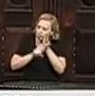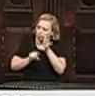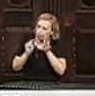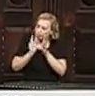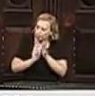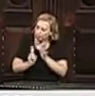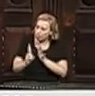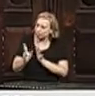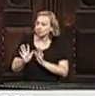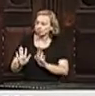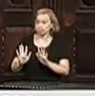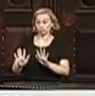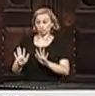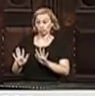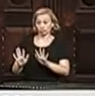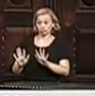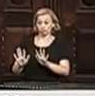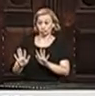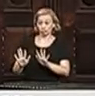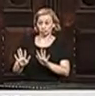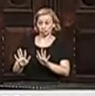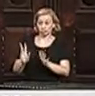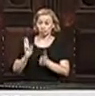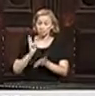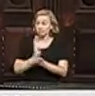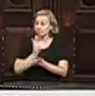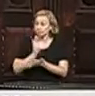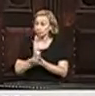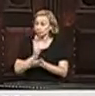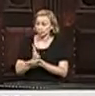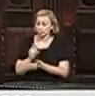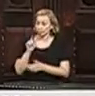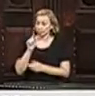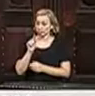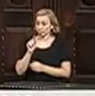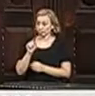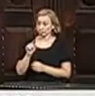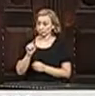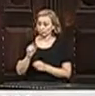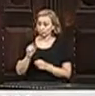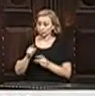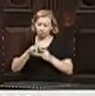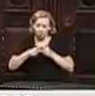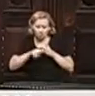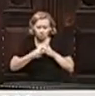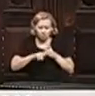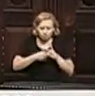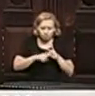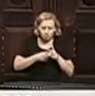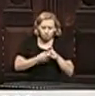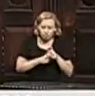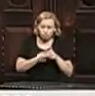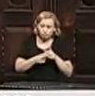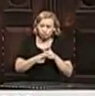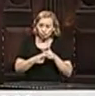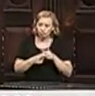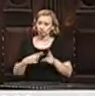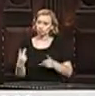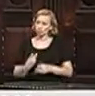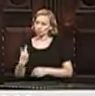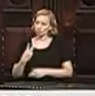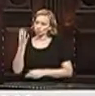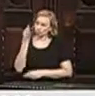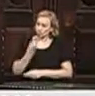Ora, mesmo que você dê a justificativa de reajustar a planta de valores, o valor venal